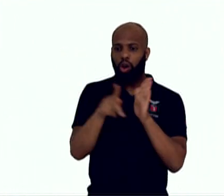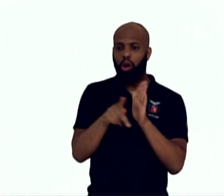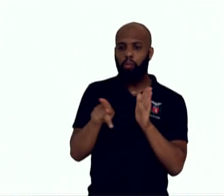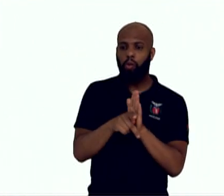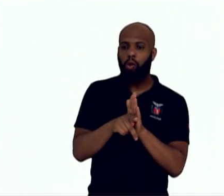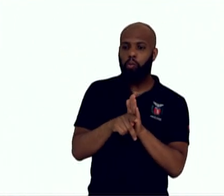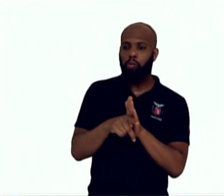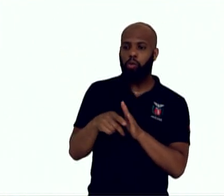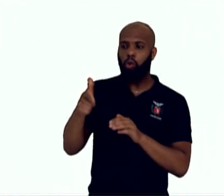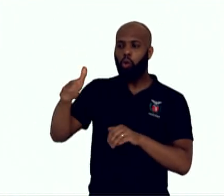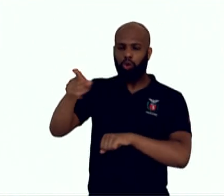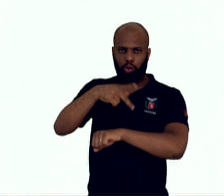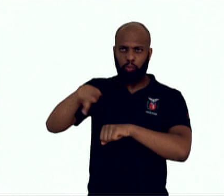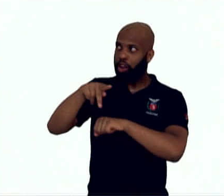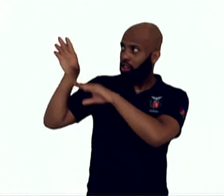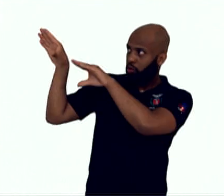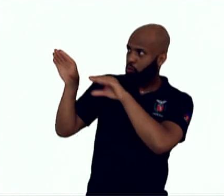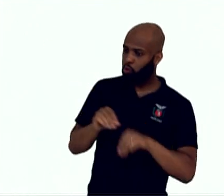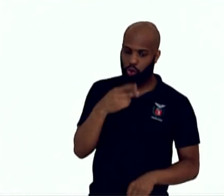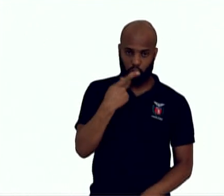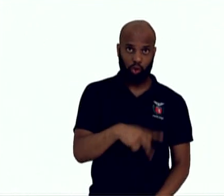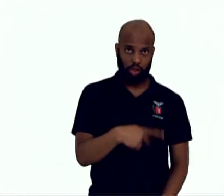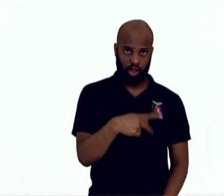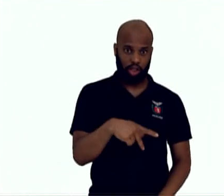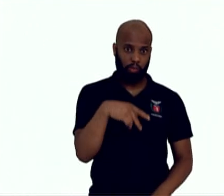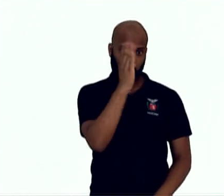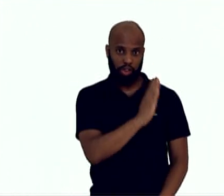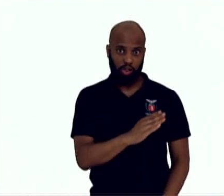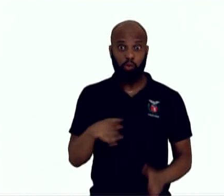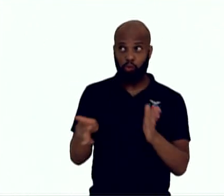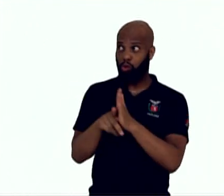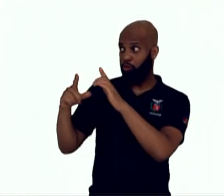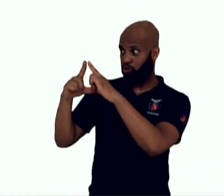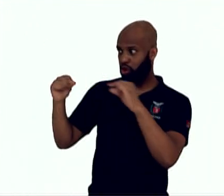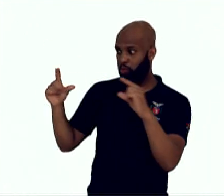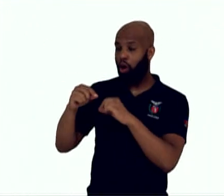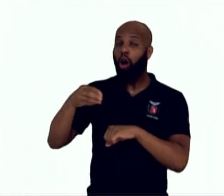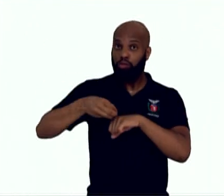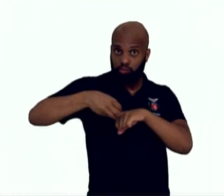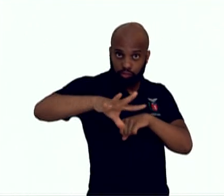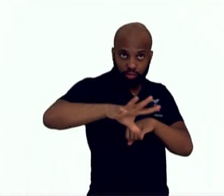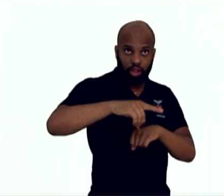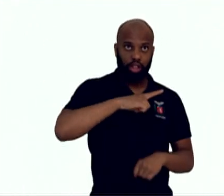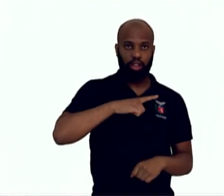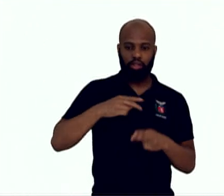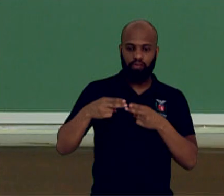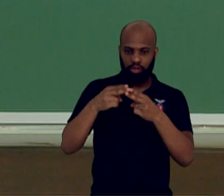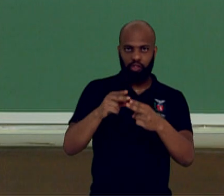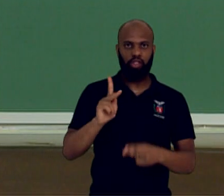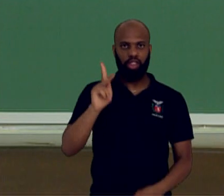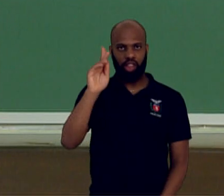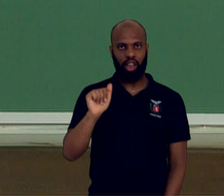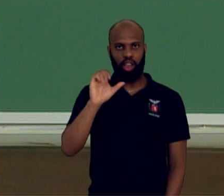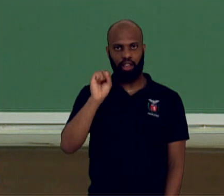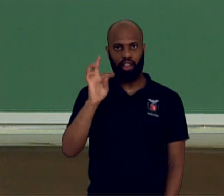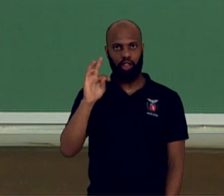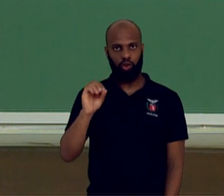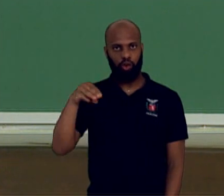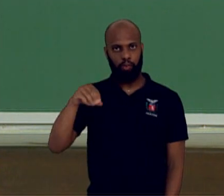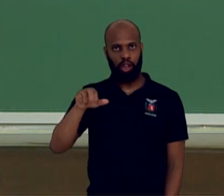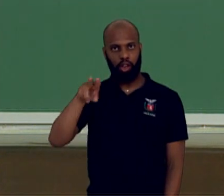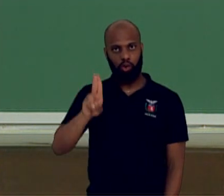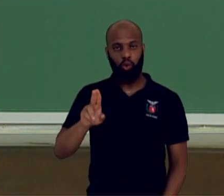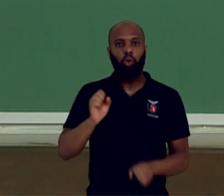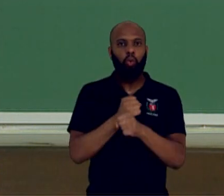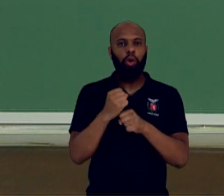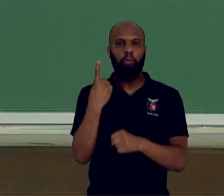vieram ao Brasil? Vou deixar uma dica para vocês nessa. Inclusive, olha só, o Kassato Maru, 1908, a construção da